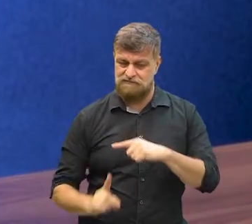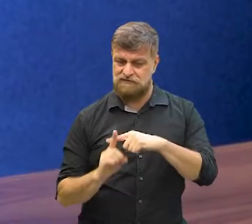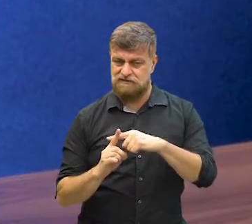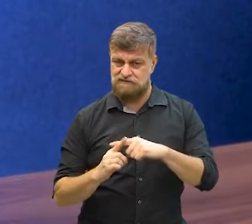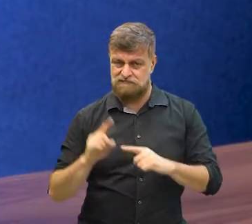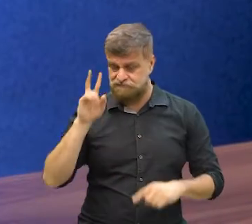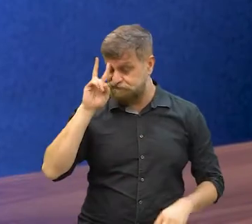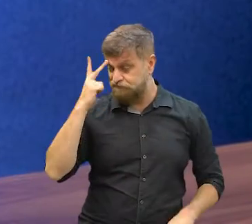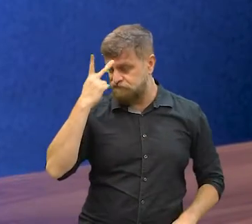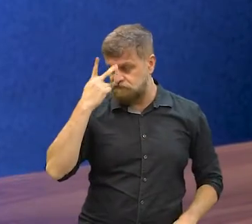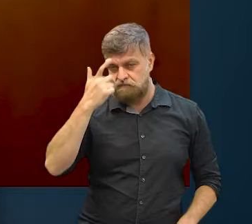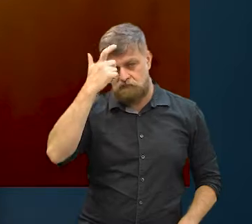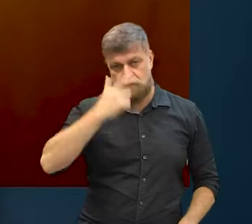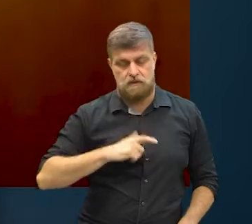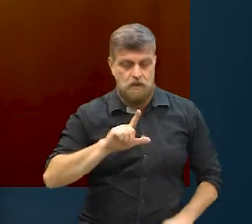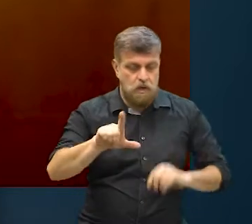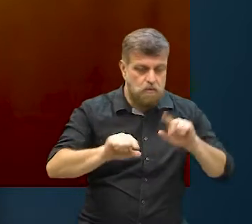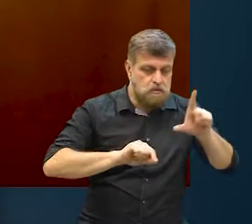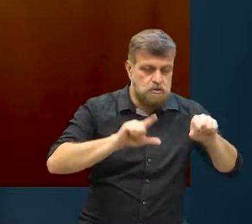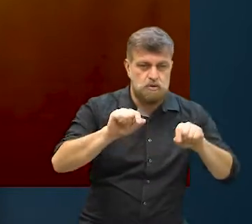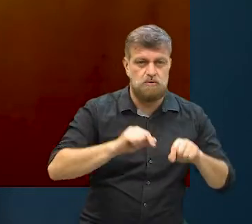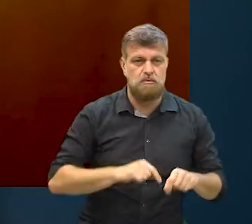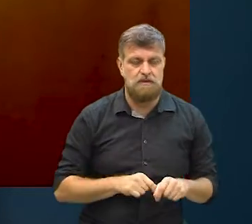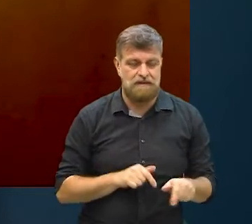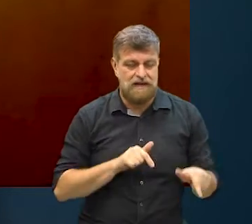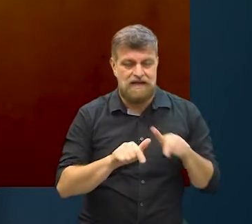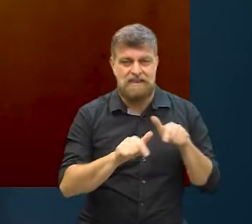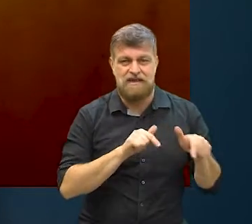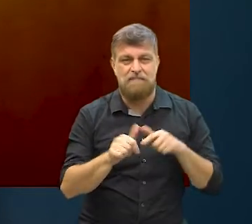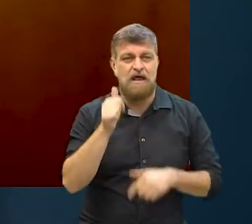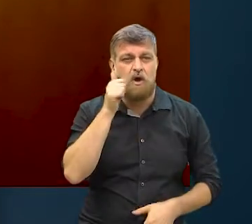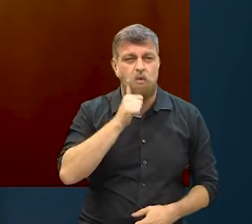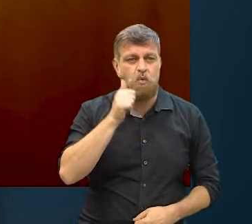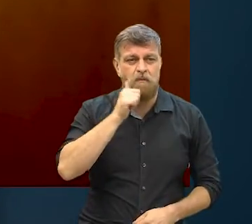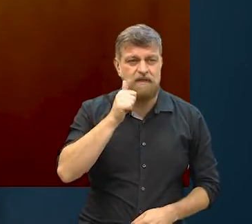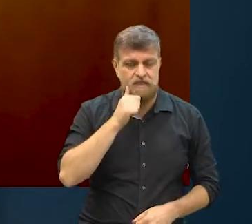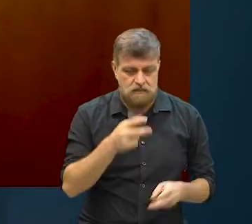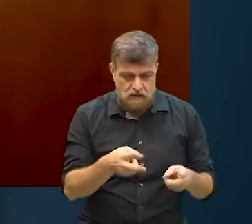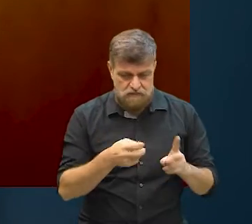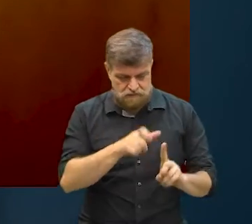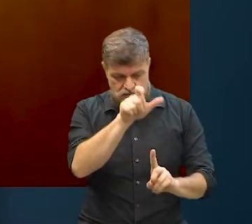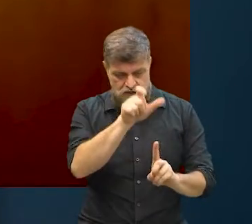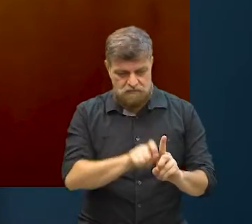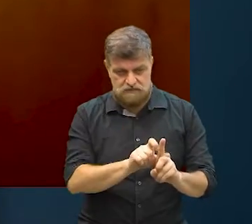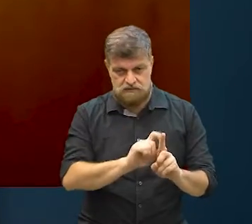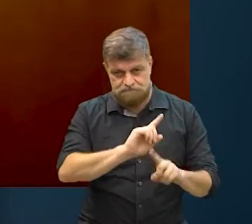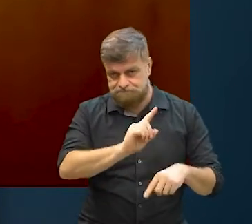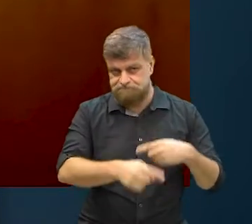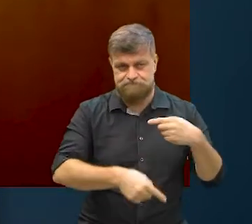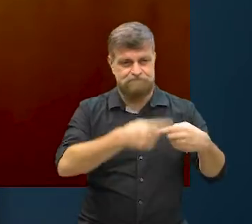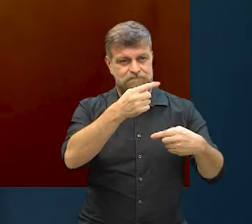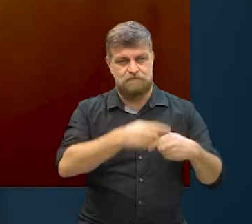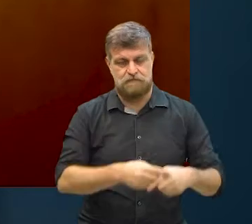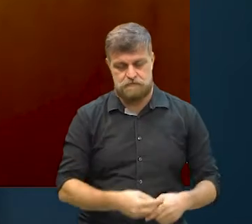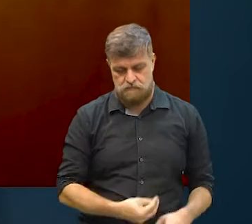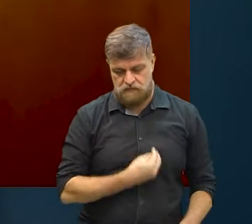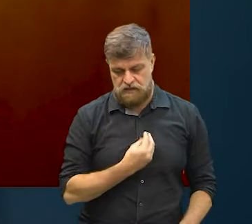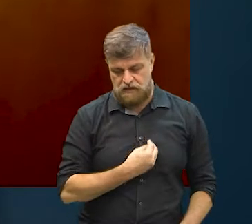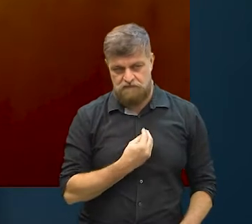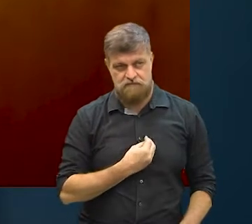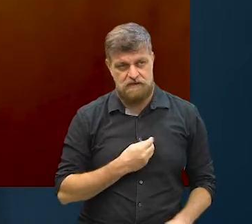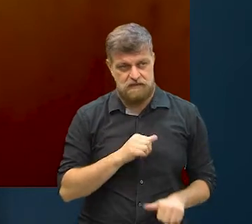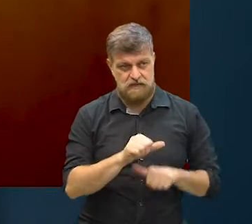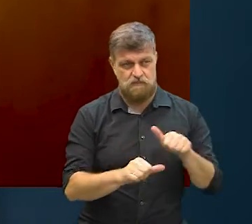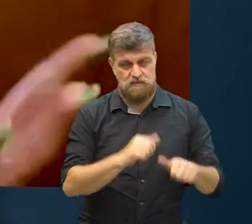positivo da coisa. Então, eu prefiro trabalhar com a parte feminina. E eu adoro ver essa evolução, eu gosto muito de ver essa mudança,